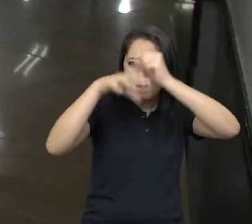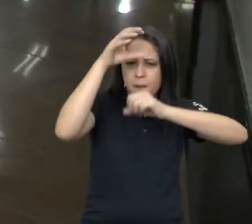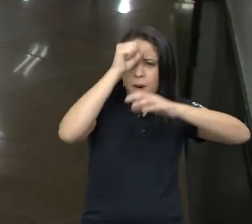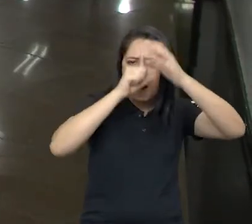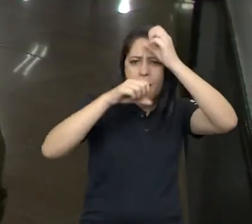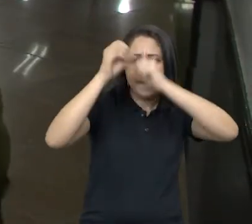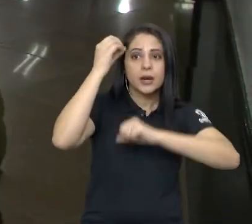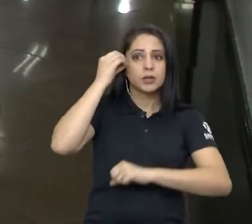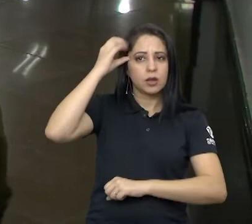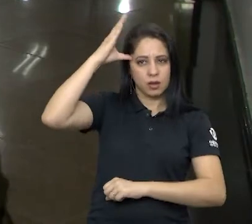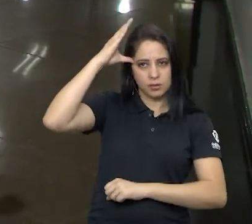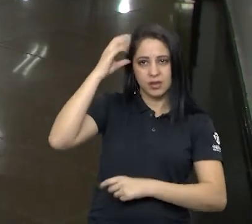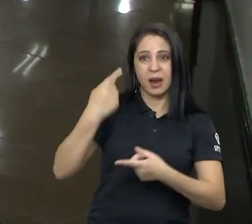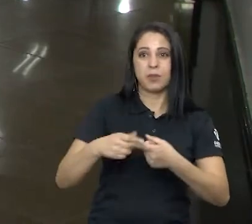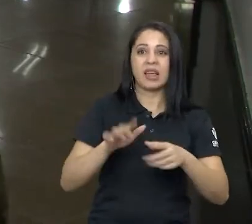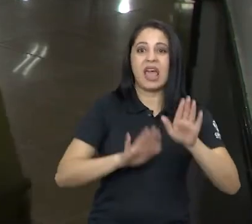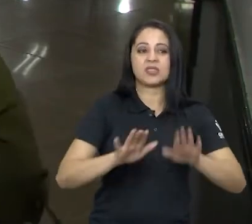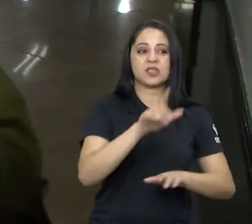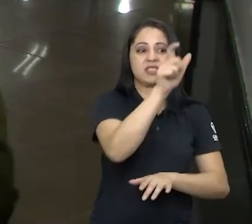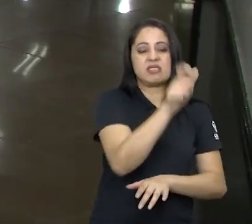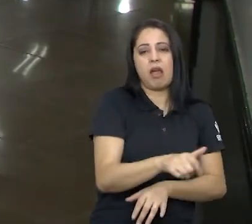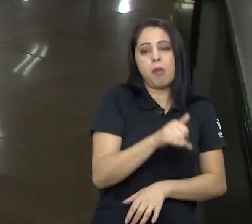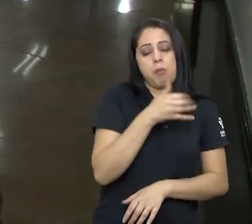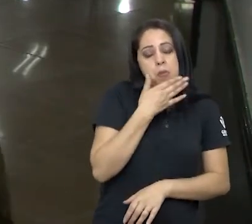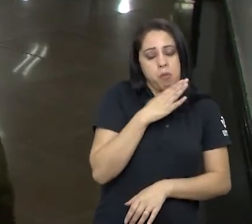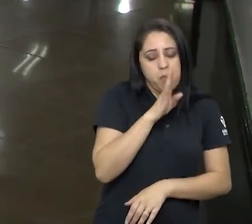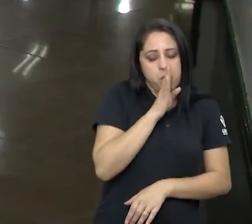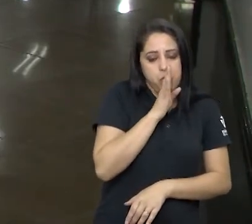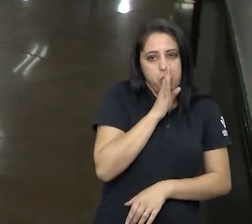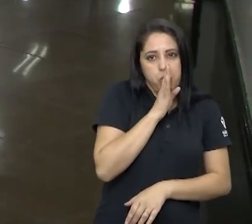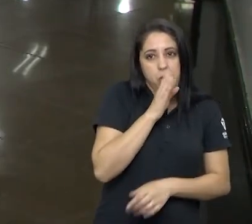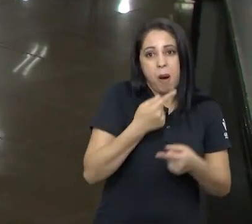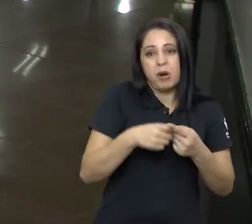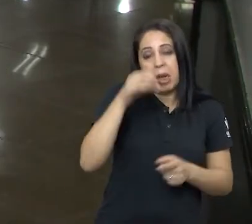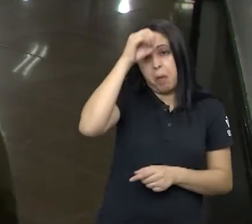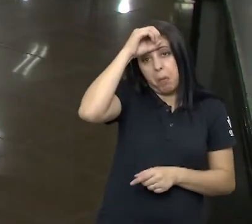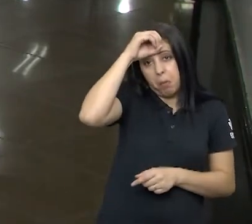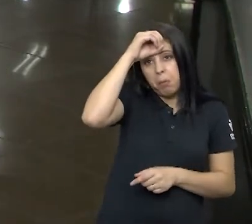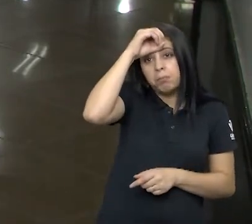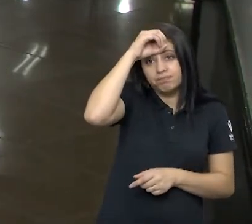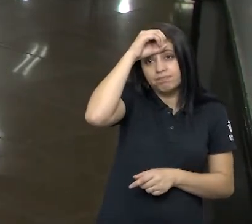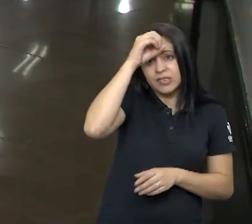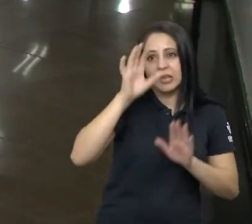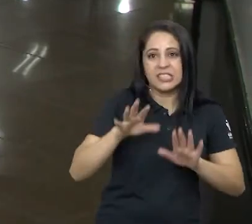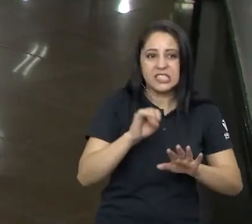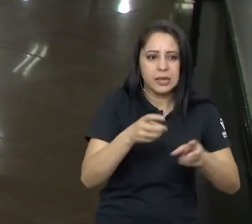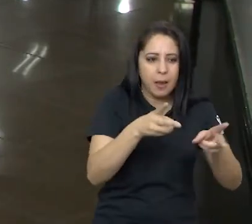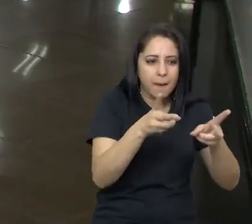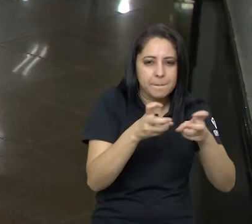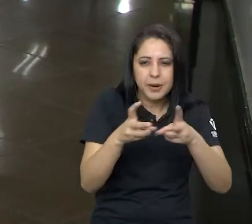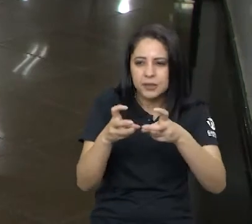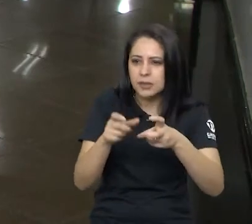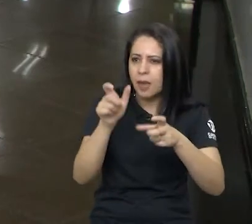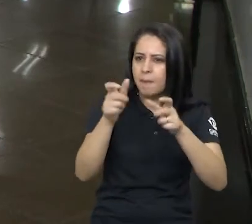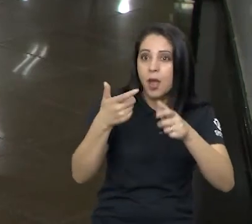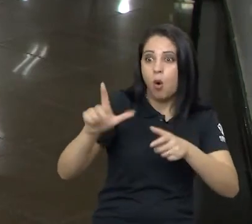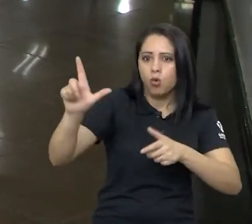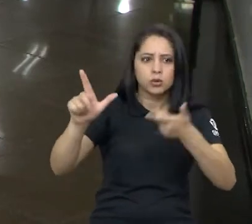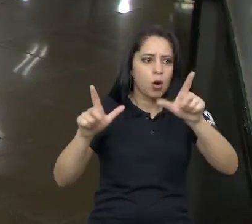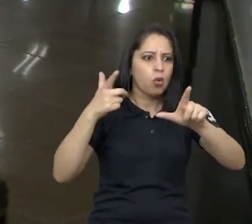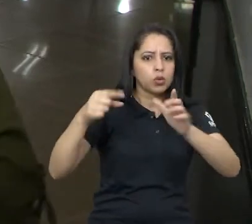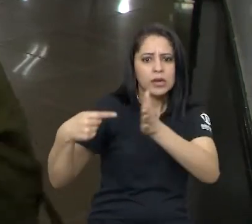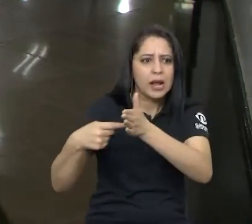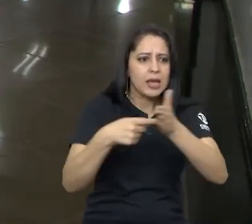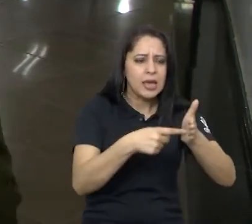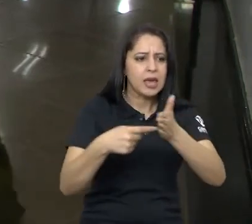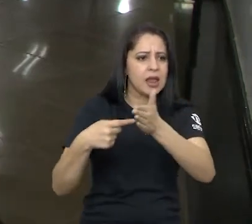informação, porque infelizmente elas se calam, né? E na medida em que elas percebem que outras mulheres